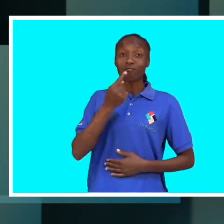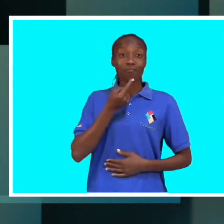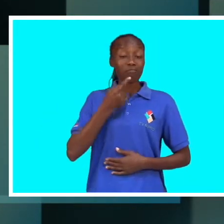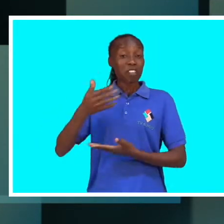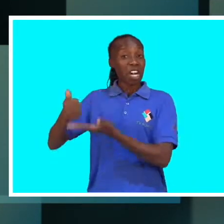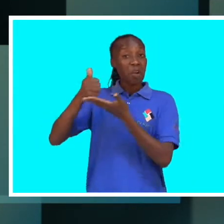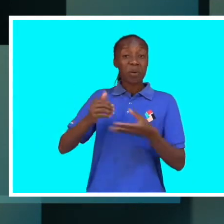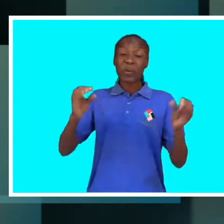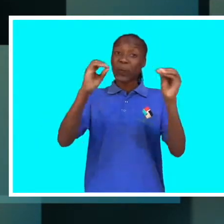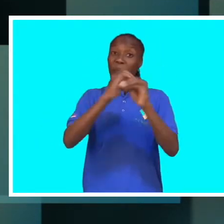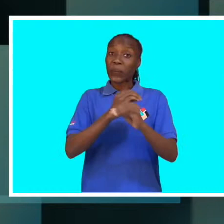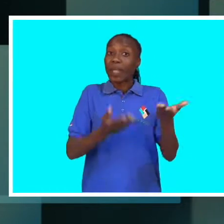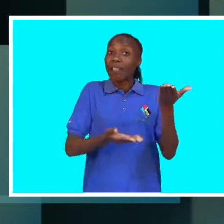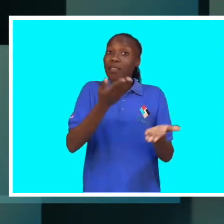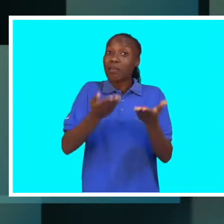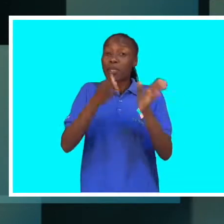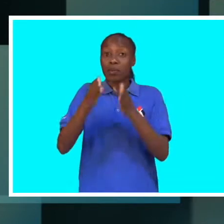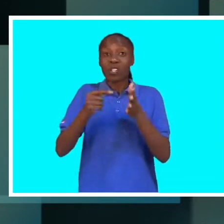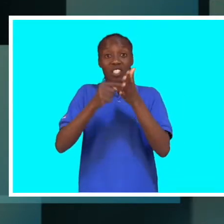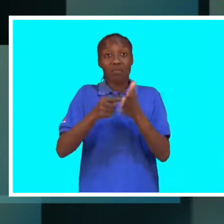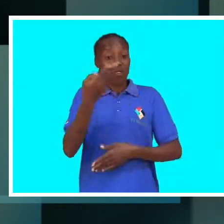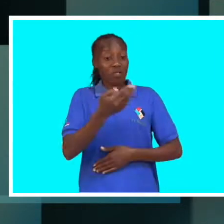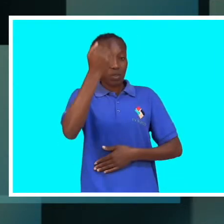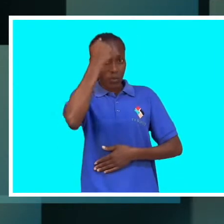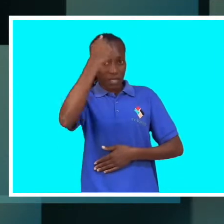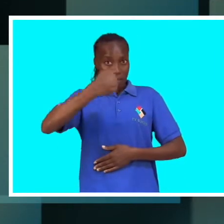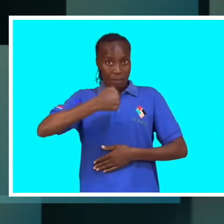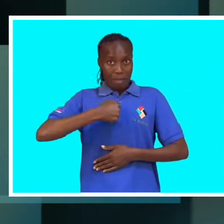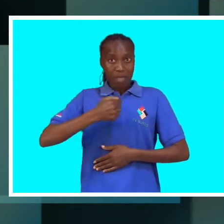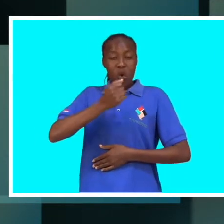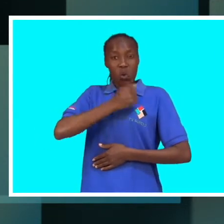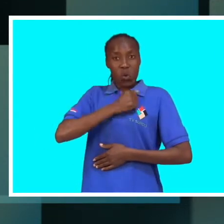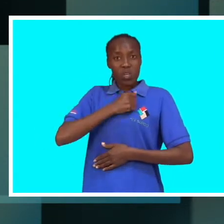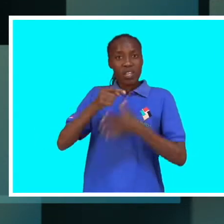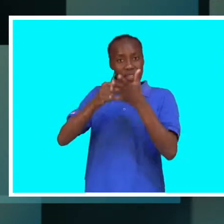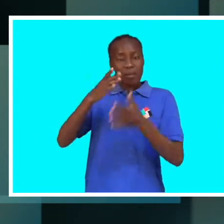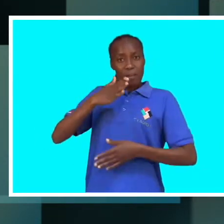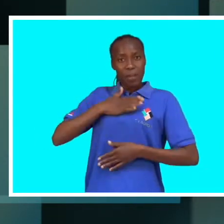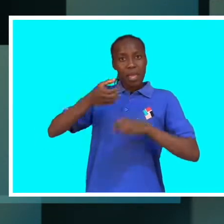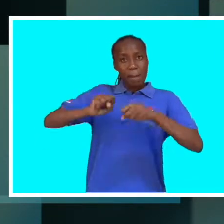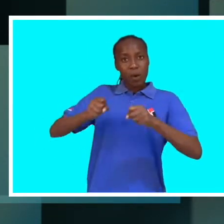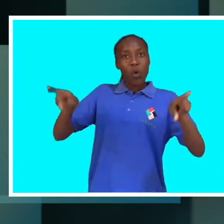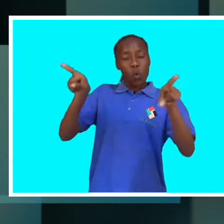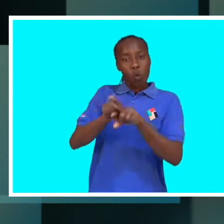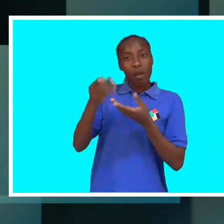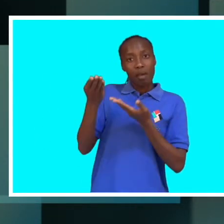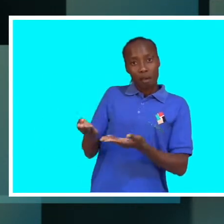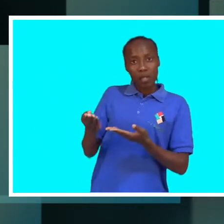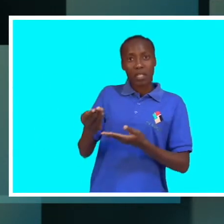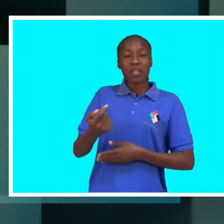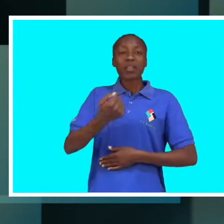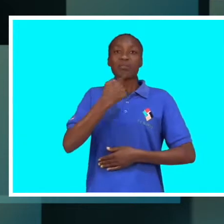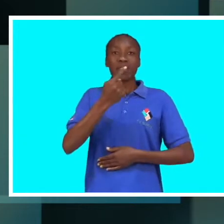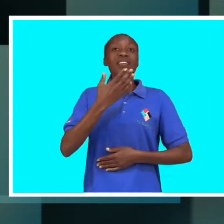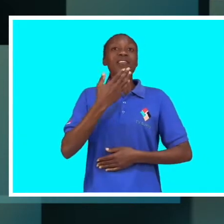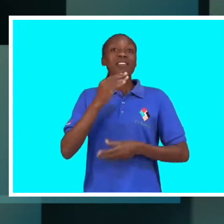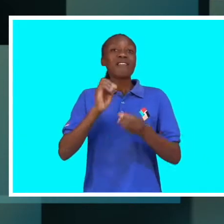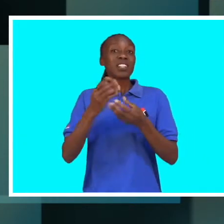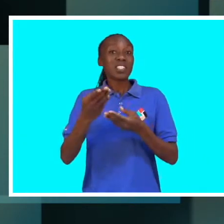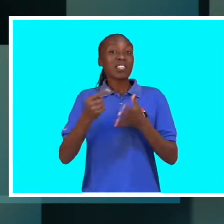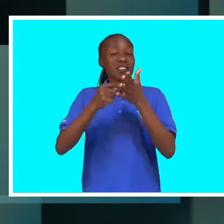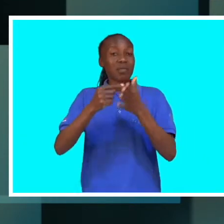Não tem nenhum apoio. Depende da pessoa, por exemplo, assim como você me conhece. Dizem que o Abdul, eu gostei da sua mota. Eu quero uma mota igual a gente. O que ela vai fazer para mim?